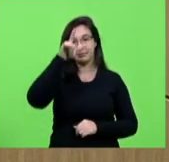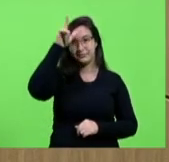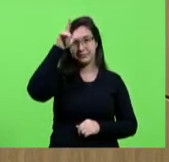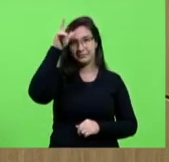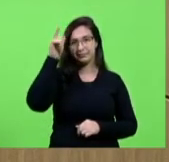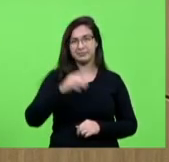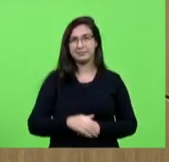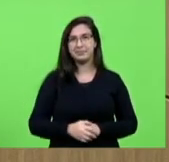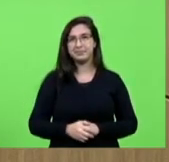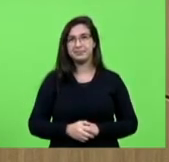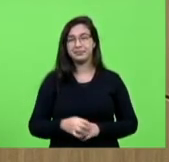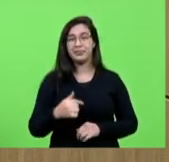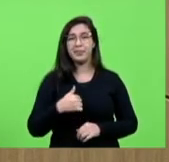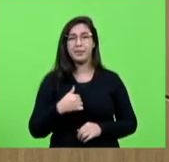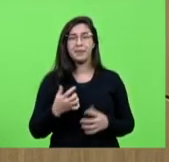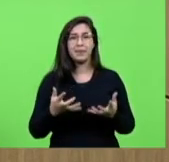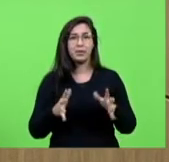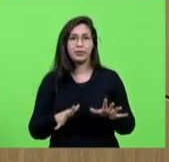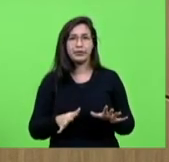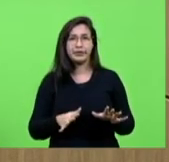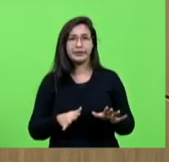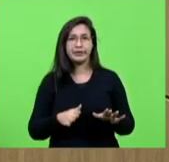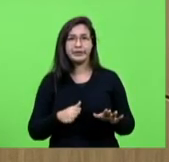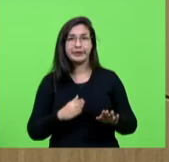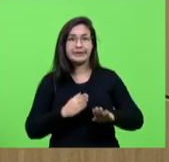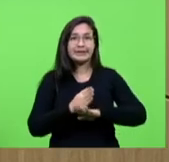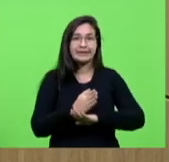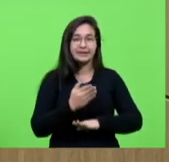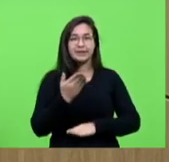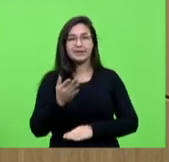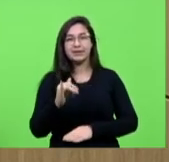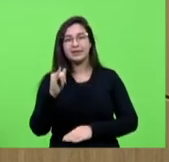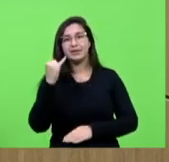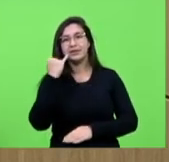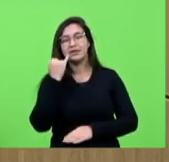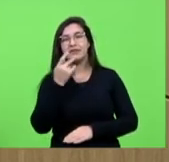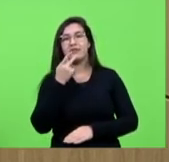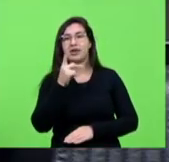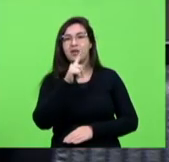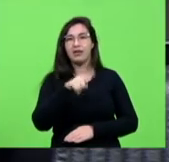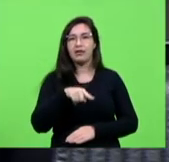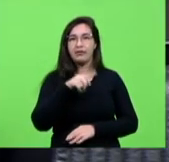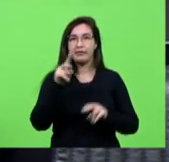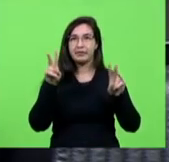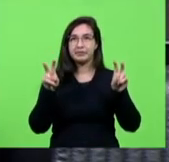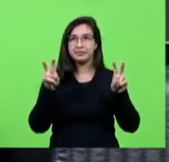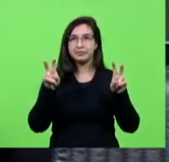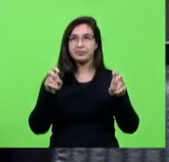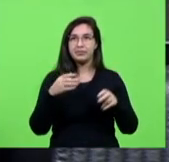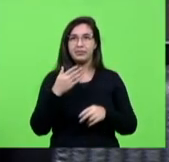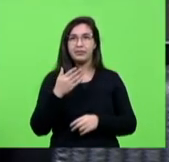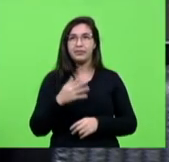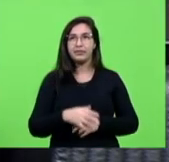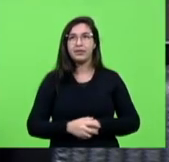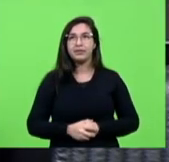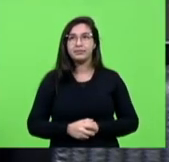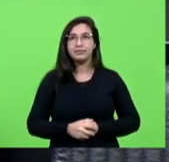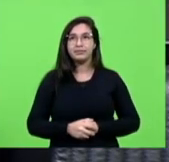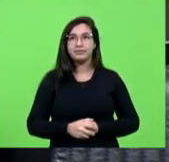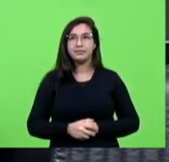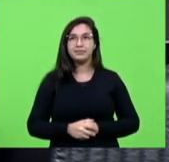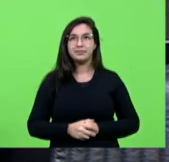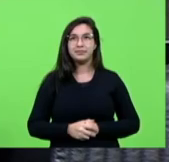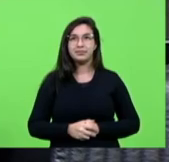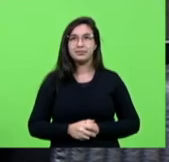ordem, porque eu não quis interromper o deputado Gessé Lopes para falar desse veto. Esse é aquele que nós... Então discutimos. Eu vou fazer o seguinte, deputado. Eu